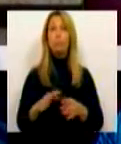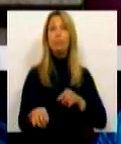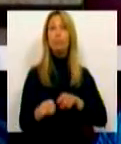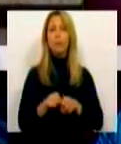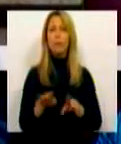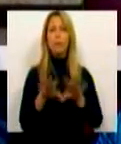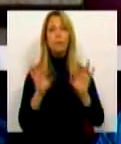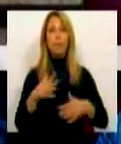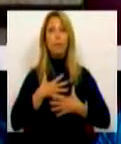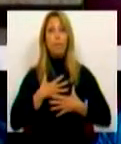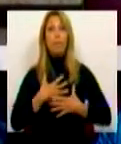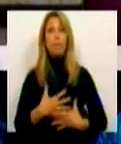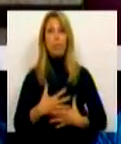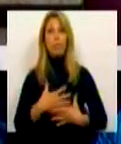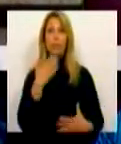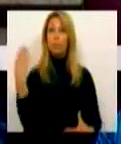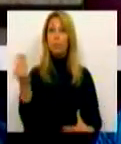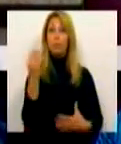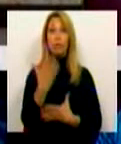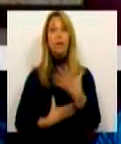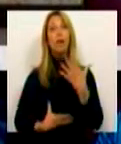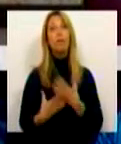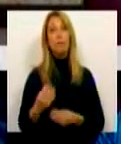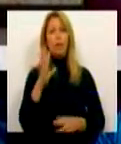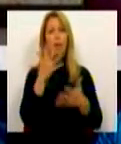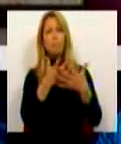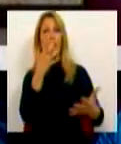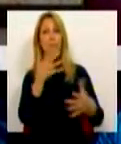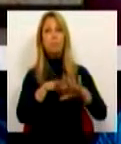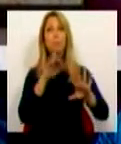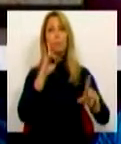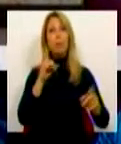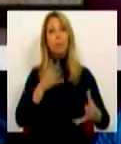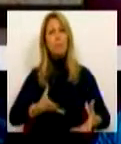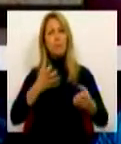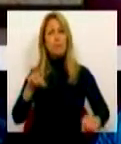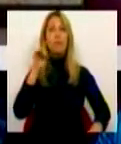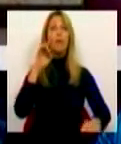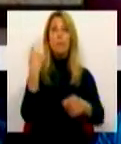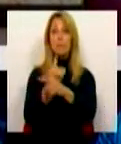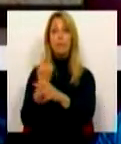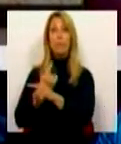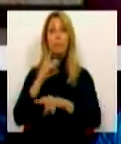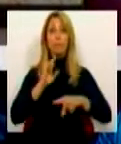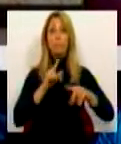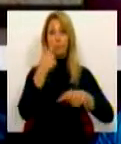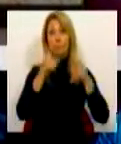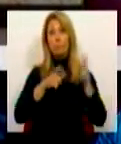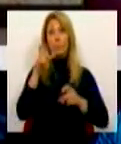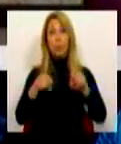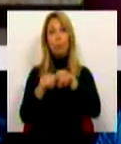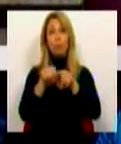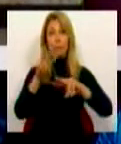vocação. Enquanto jovem advogado, destacou-se pela defesa de vários presos políticos.